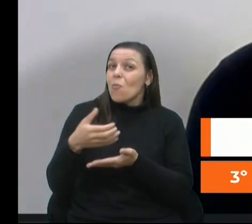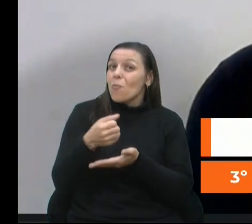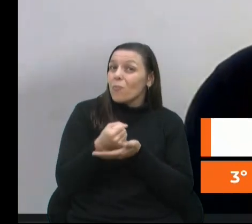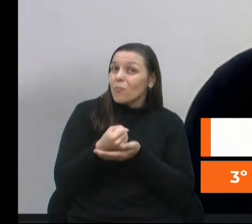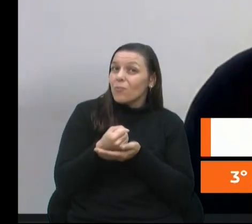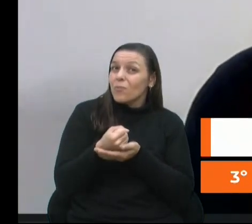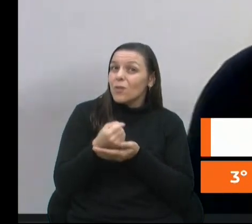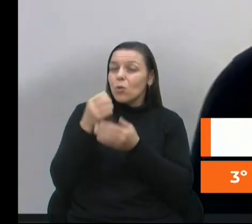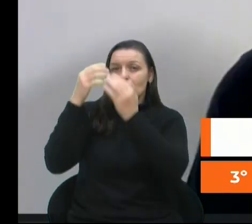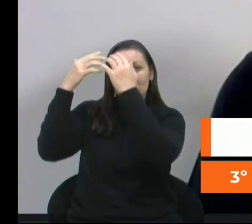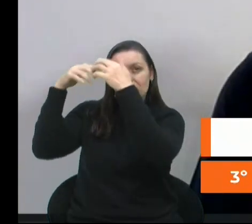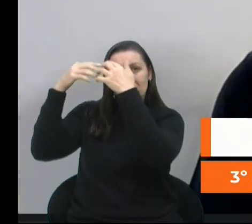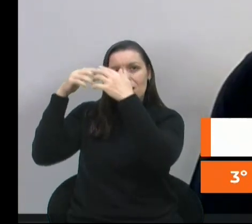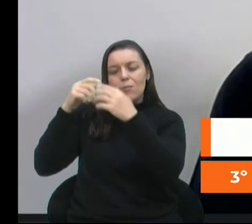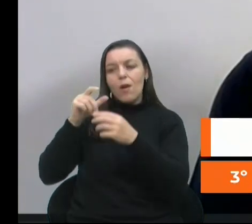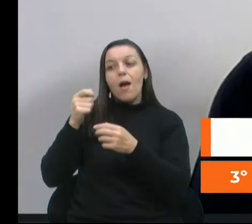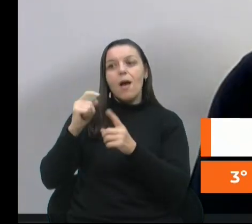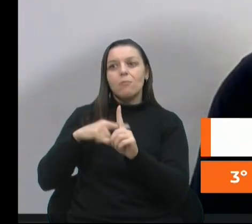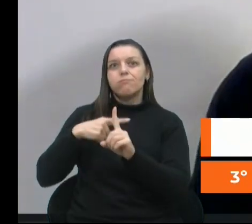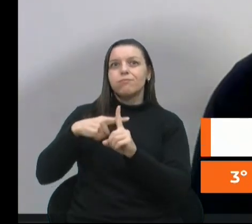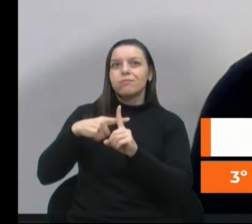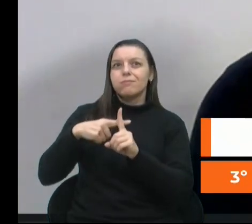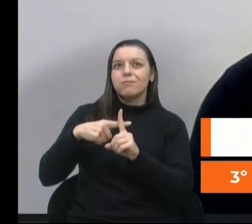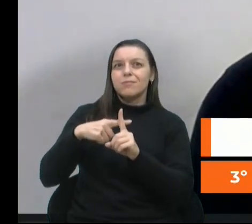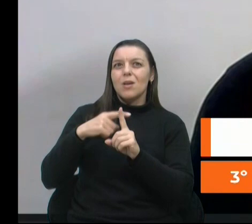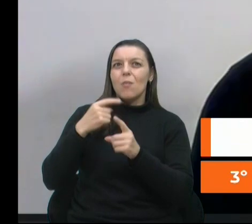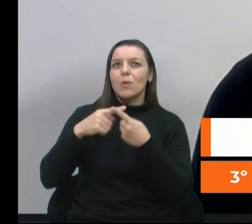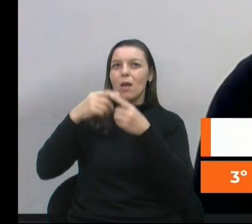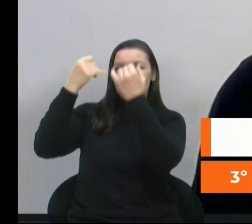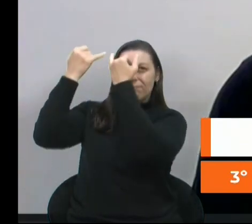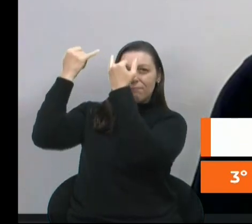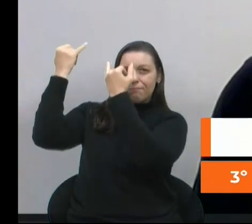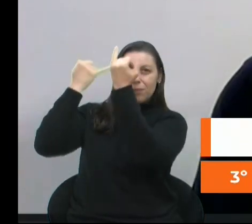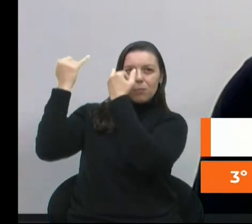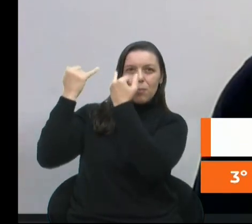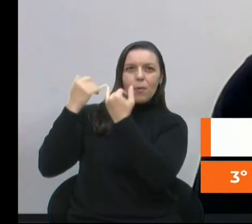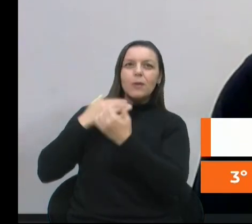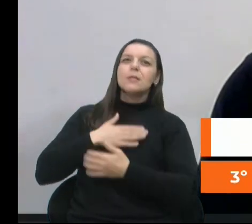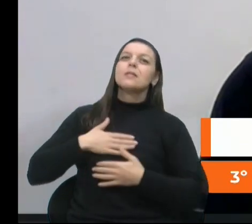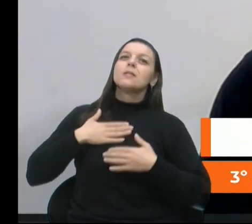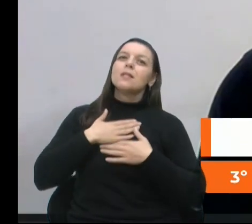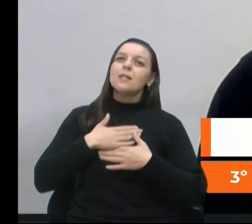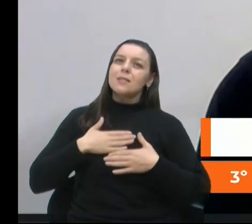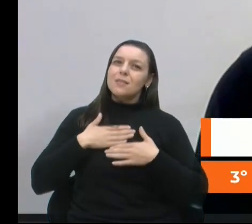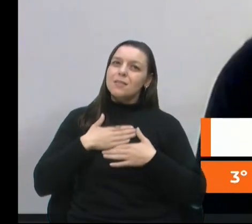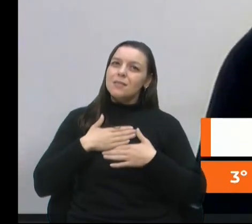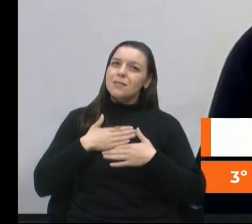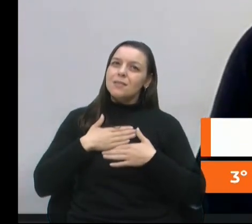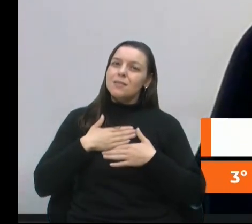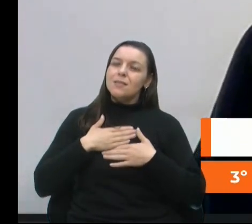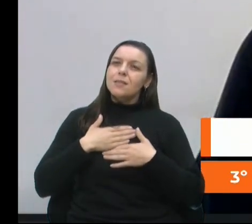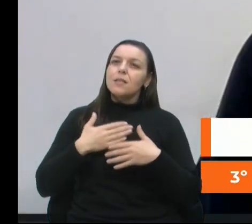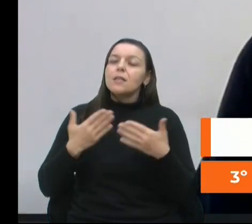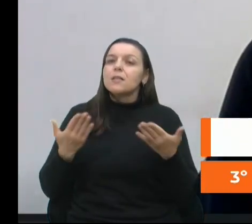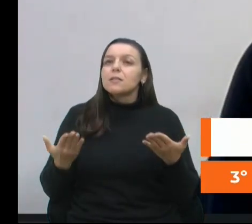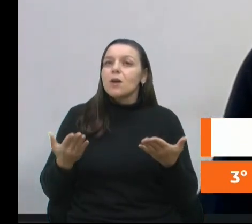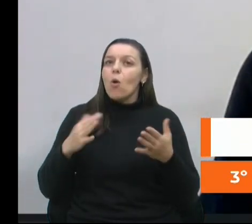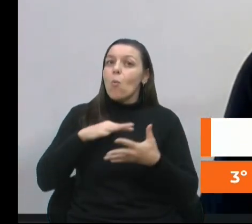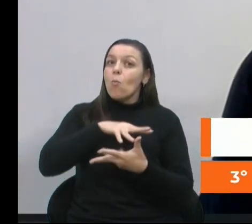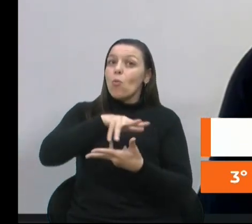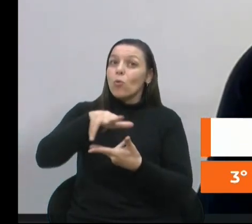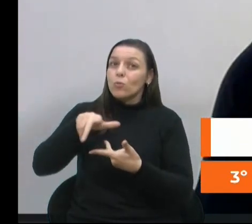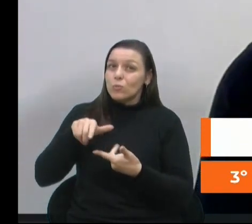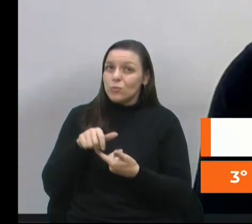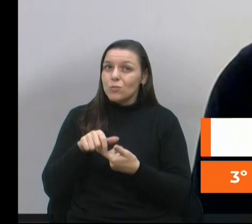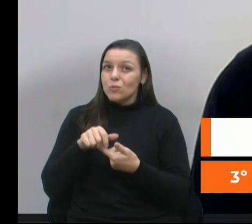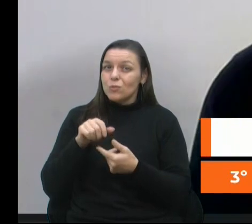recompensa, seu cérebro te dá um bônus, que é uma descarga de neurotransmissores prazerosos. Então, o mundo